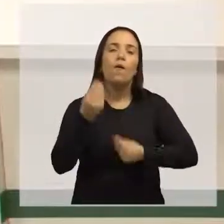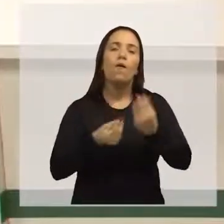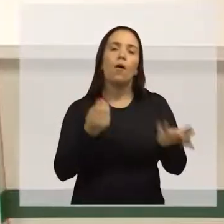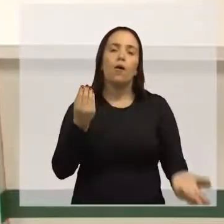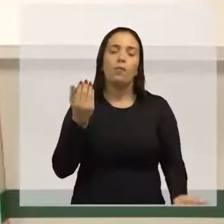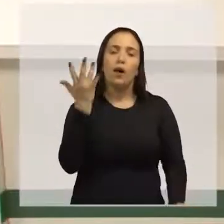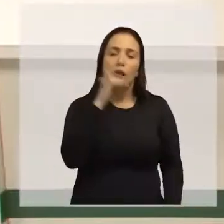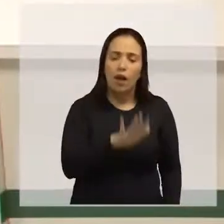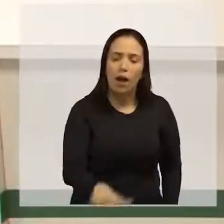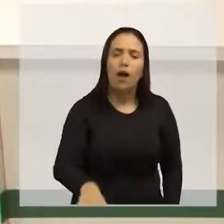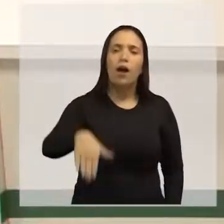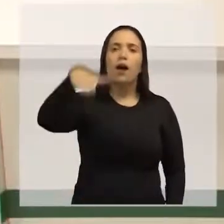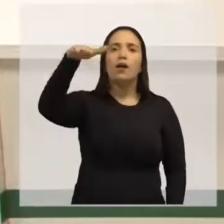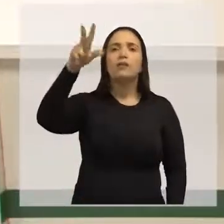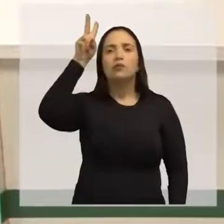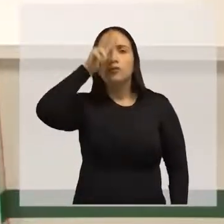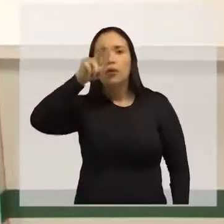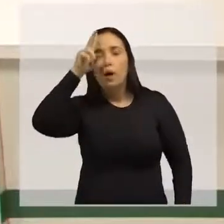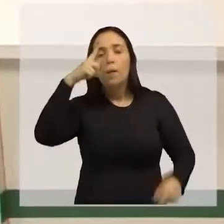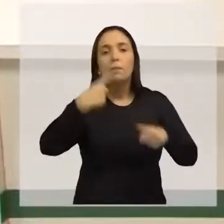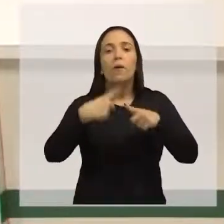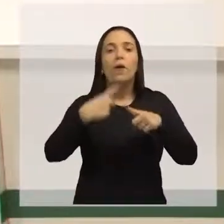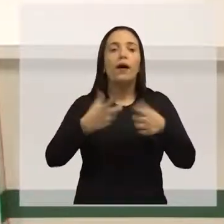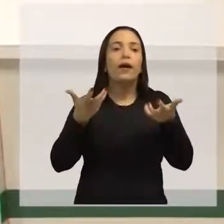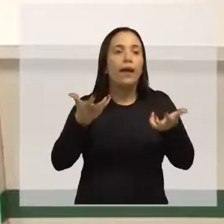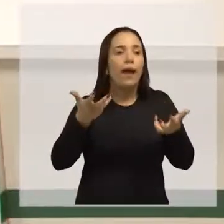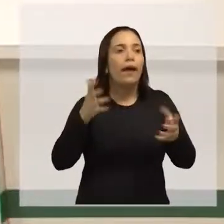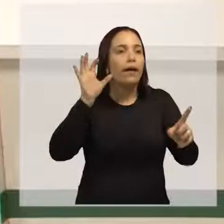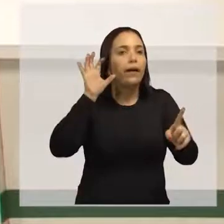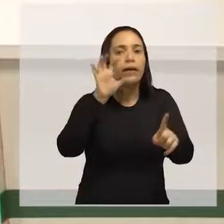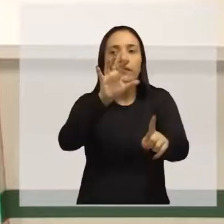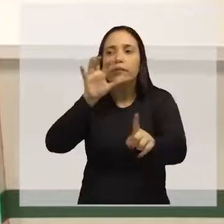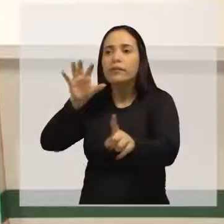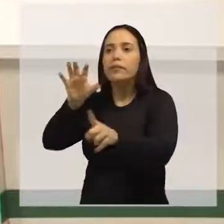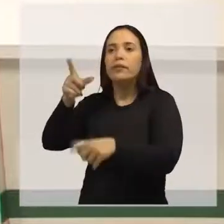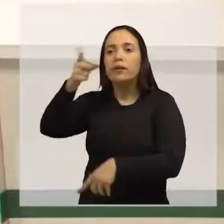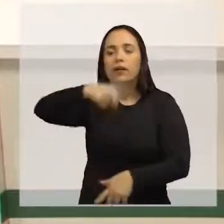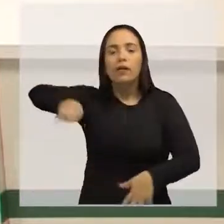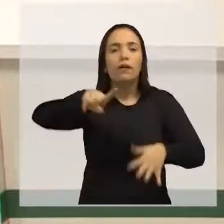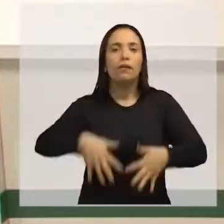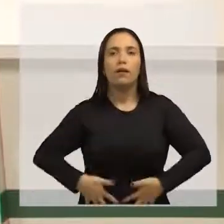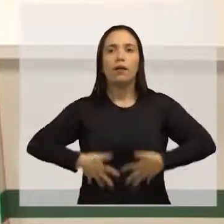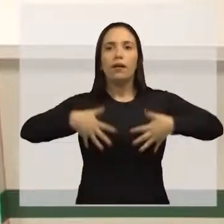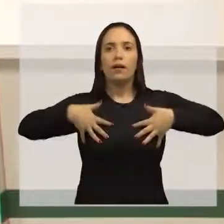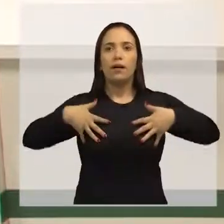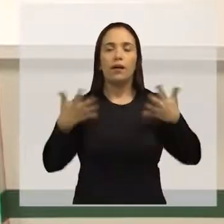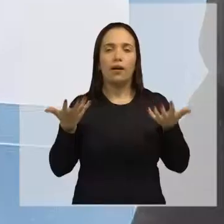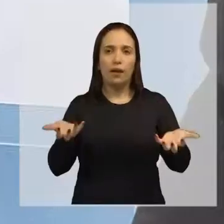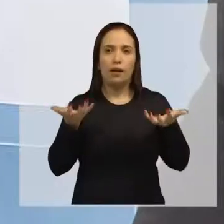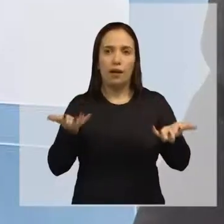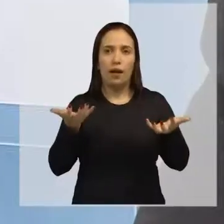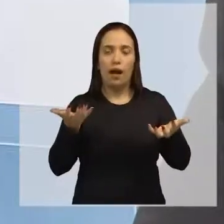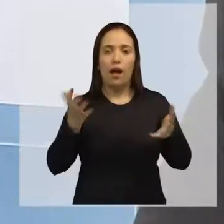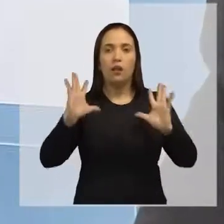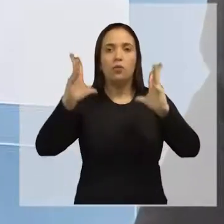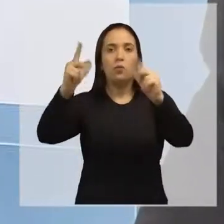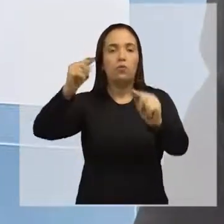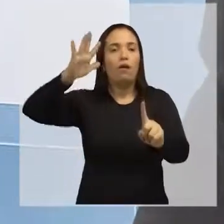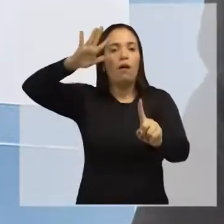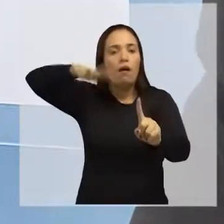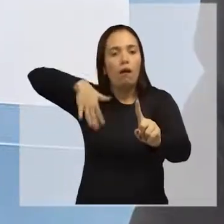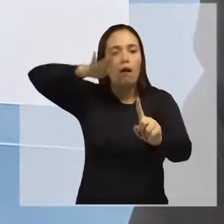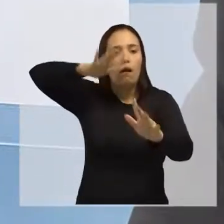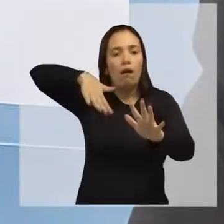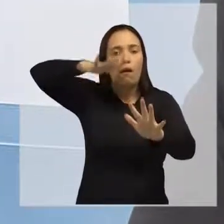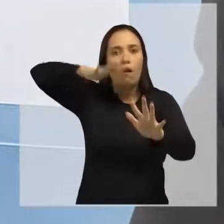quando é que cresceu, que era menino, para tentar empolgar, para tentar transformá-lo em espécie de semideuses do Olimpo